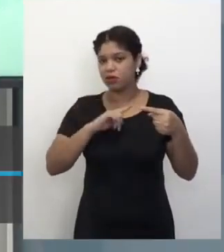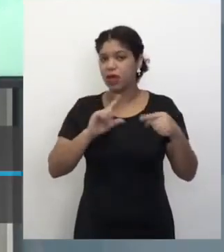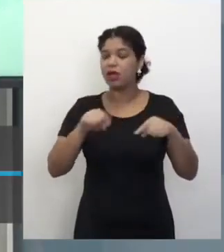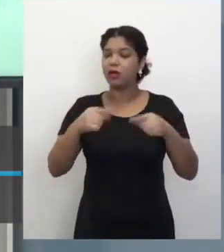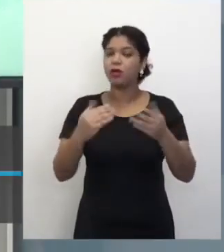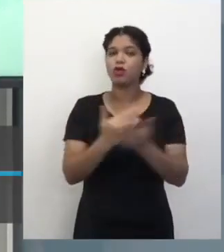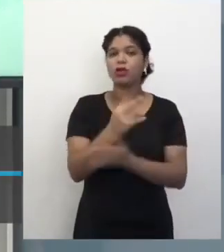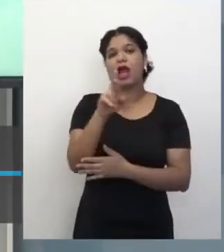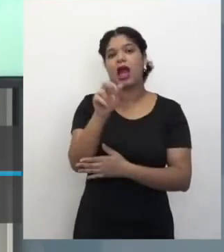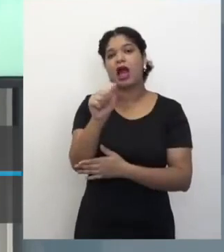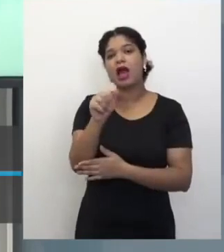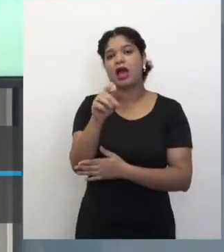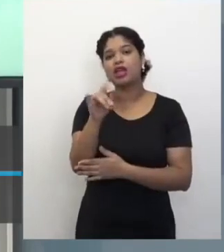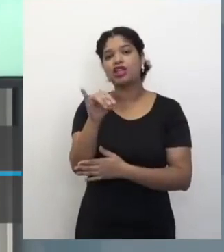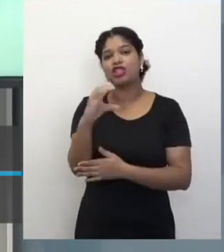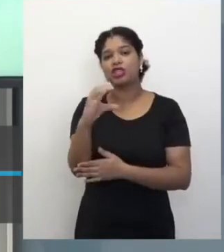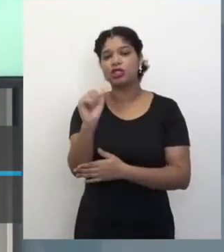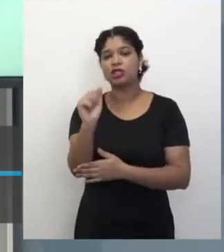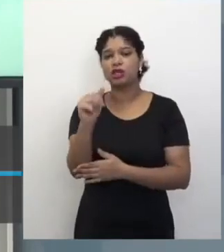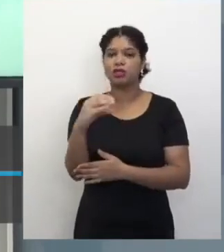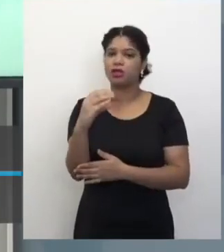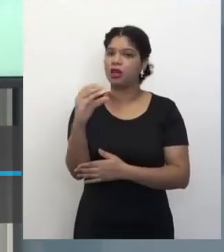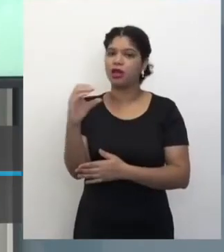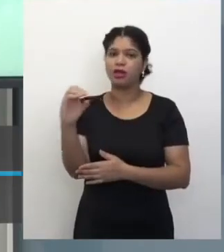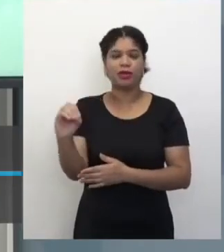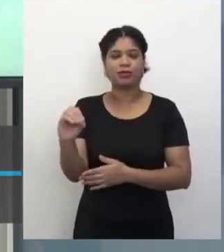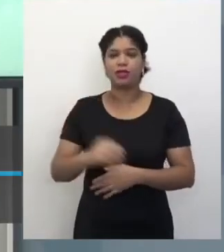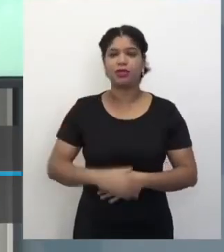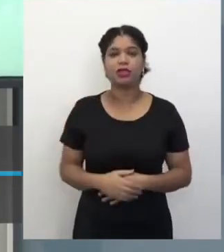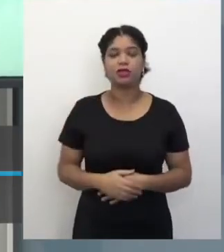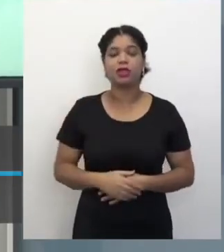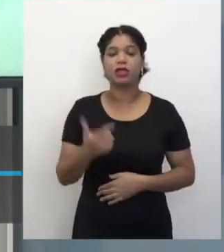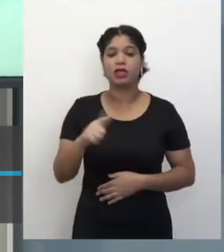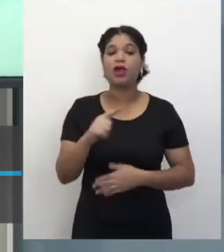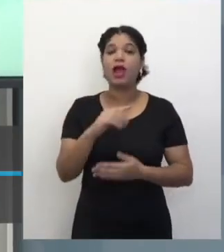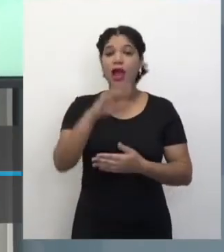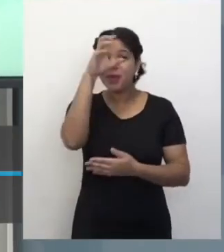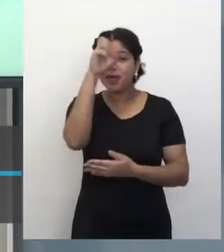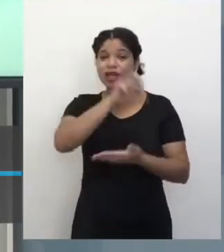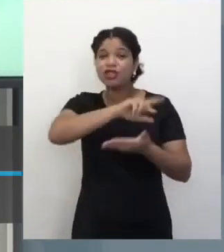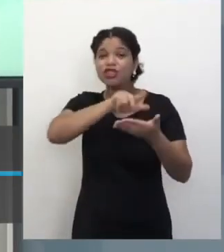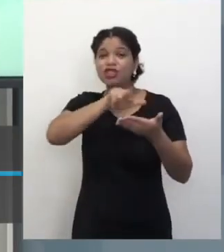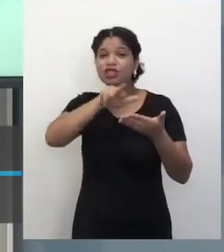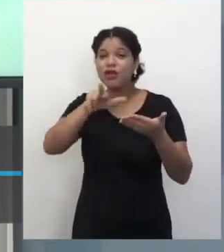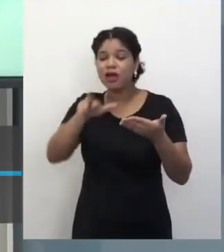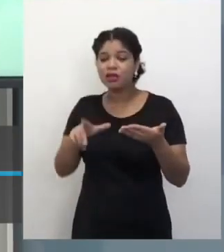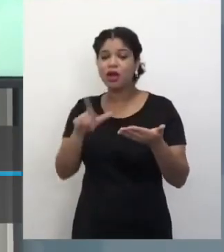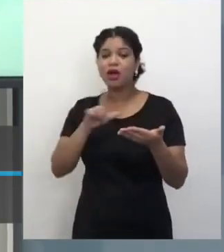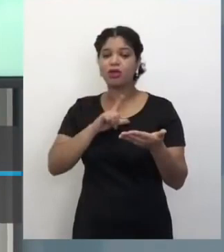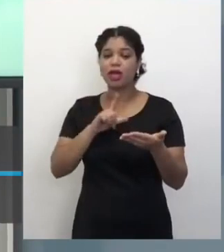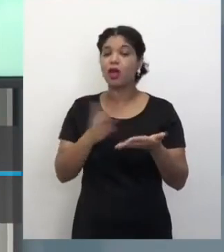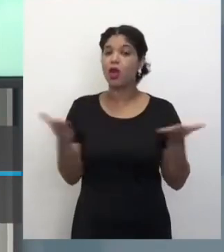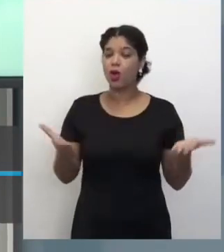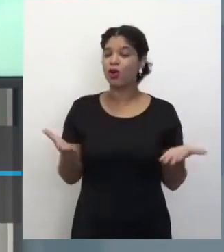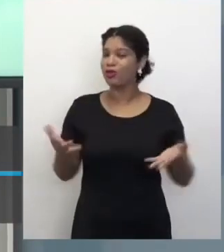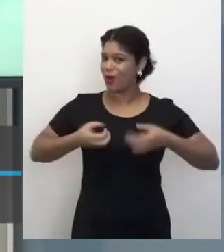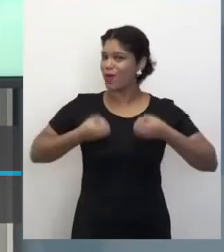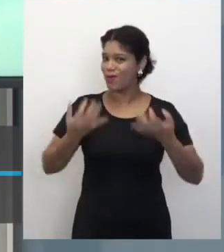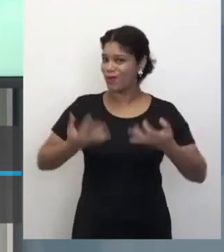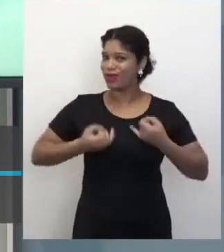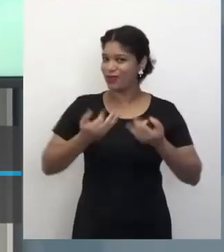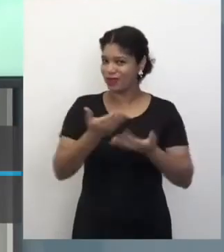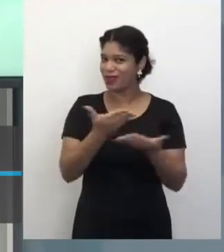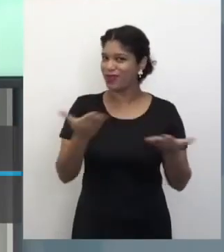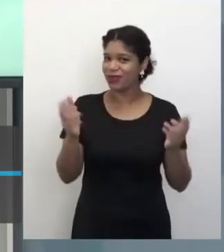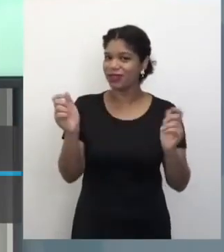Por que existiram as radiciações? Para atender aí as propriedades dos conjuntos, mas hoje eu trouxe para vocês uma motivação aqui, onde a